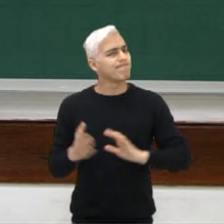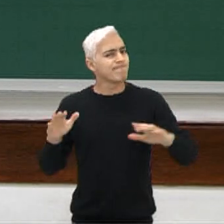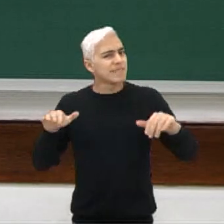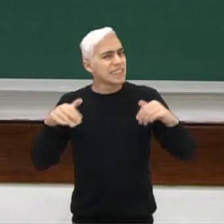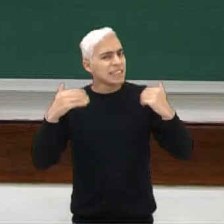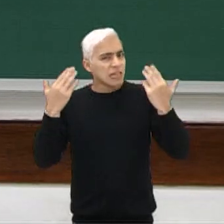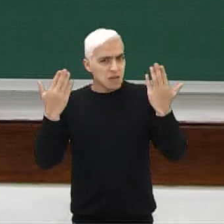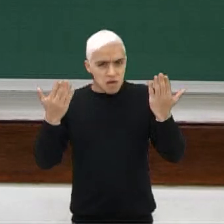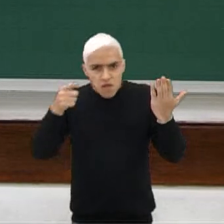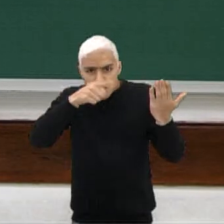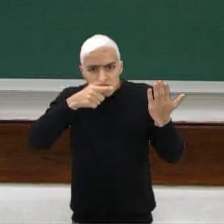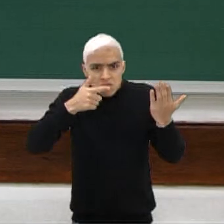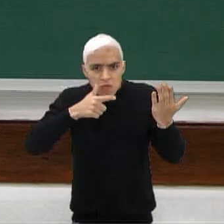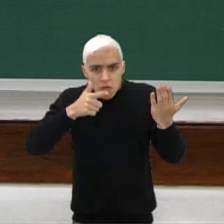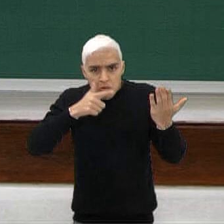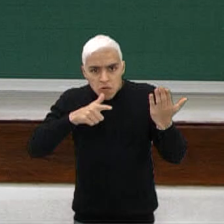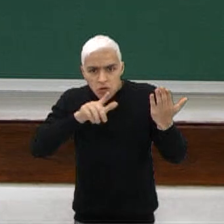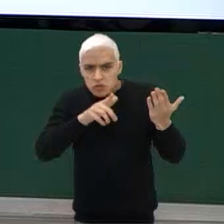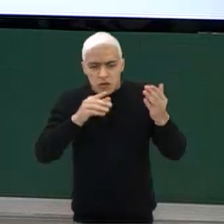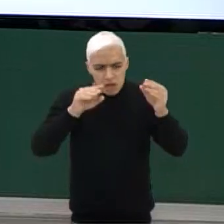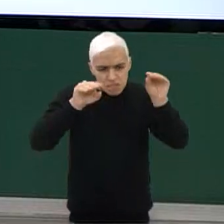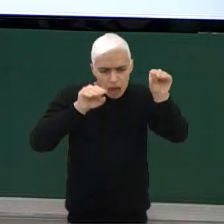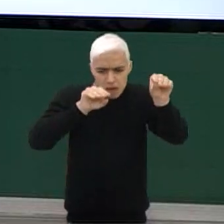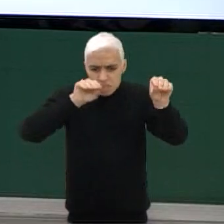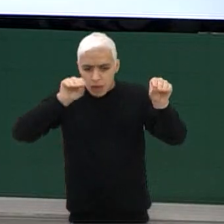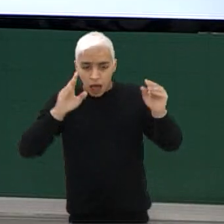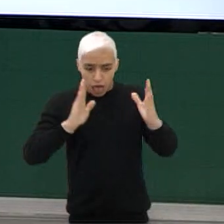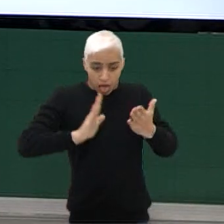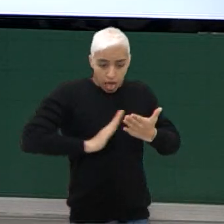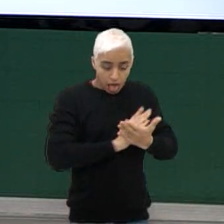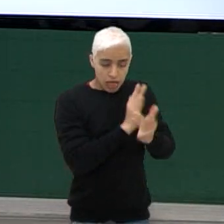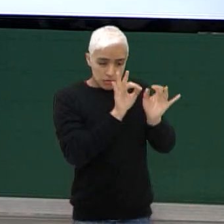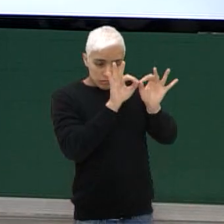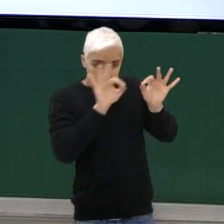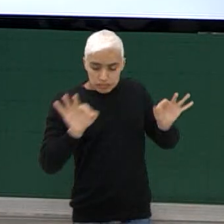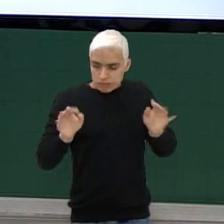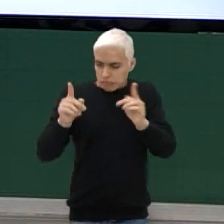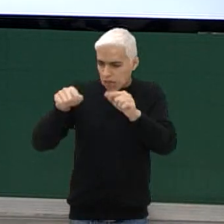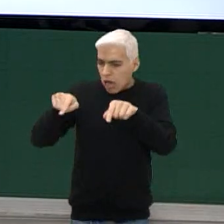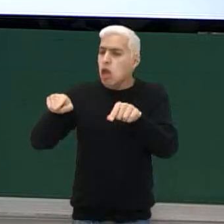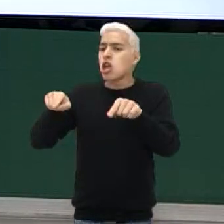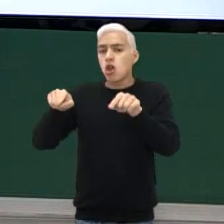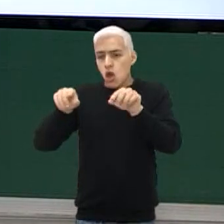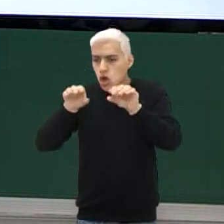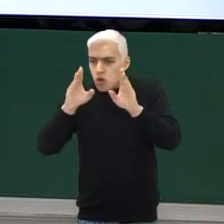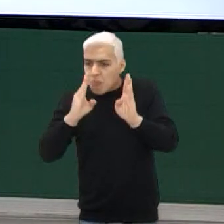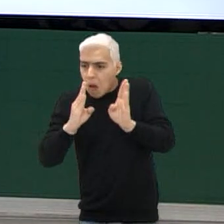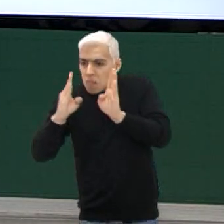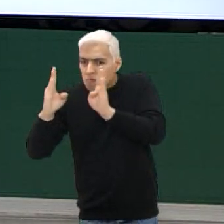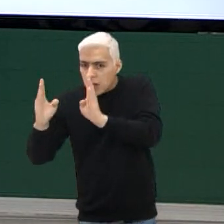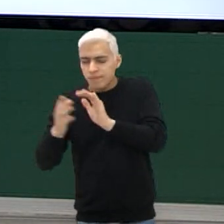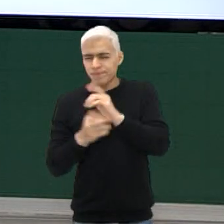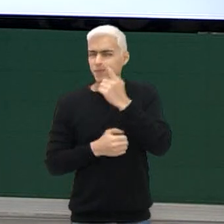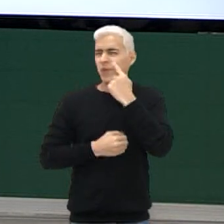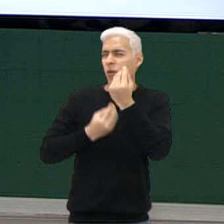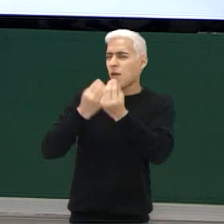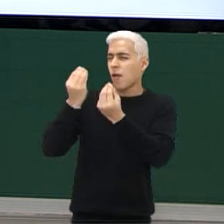E então, conseguiram aí classificar entre período simples e período composto? Vamos dar uma olhadinha nas nossas